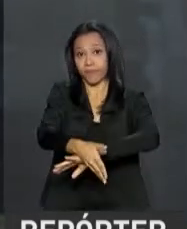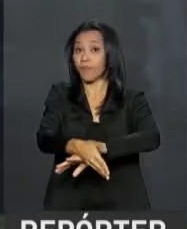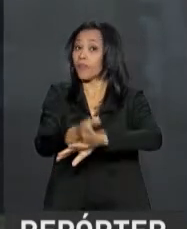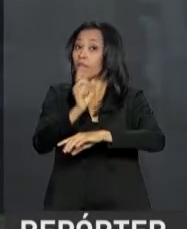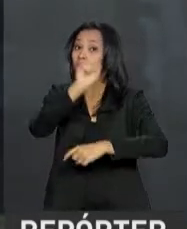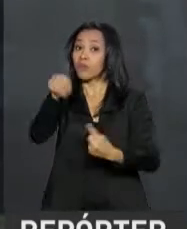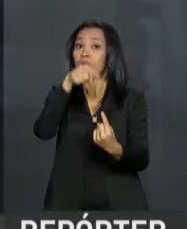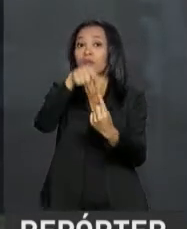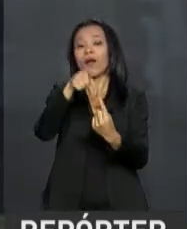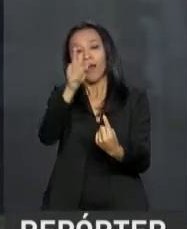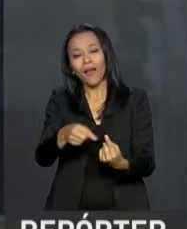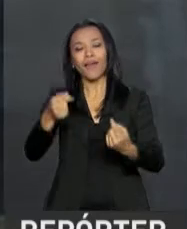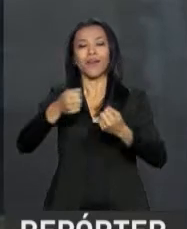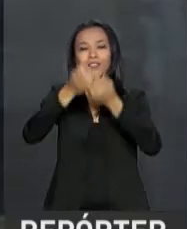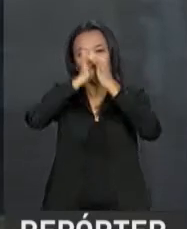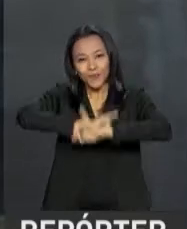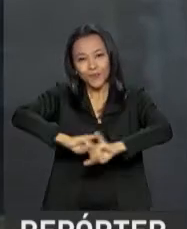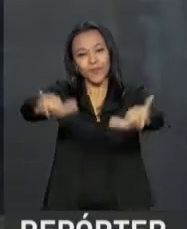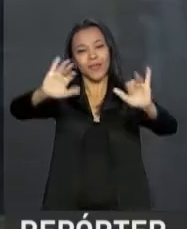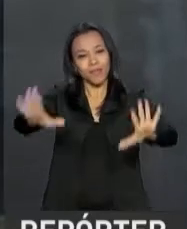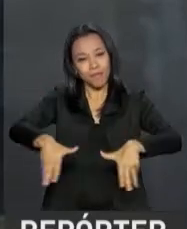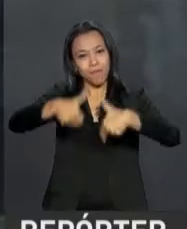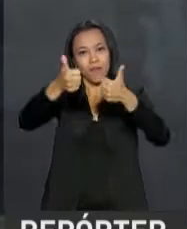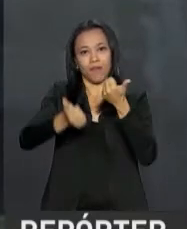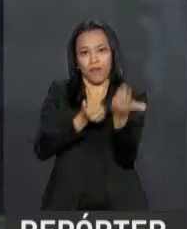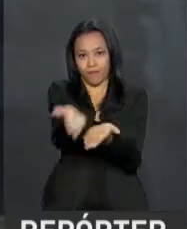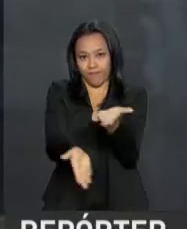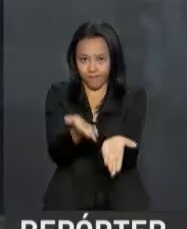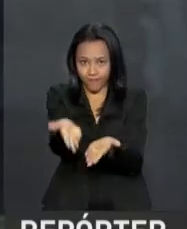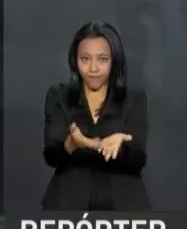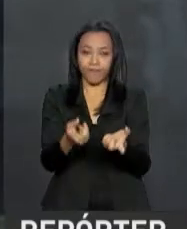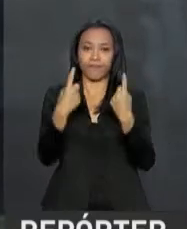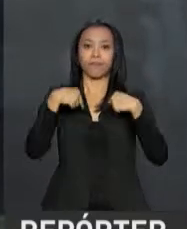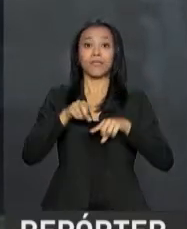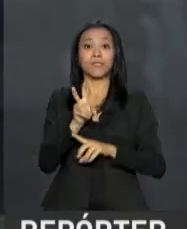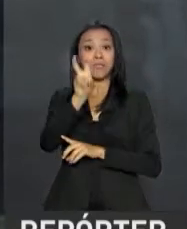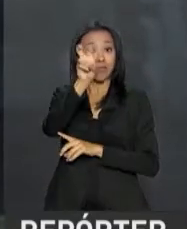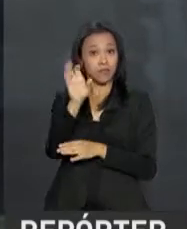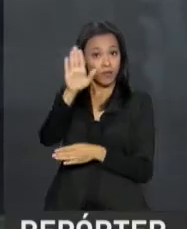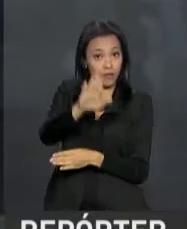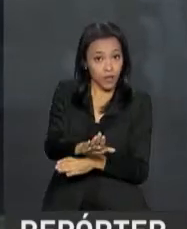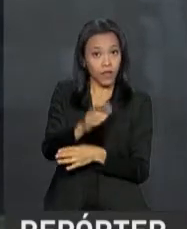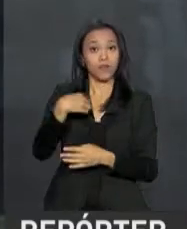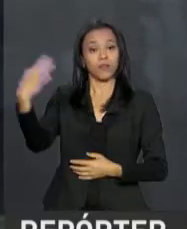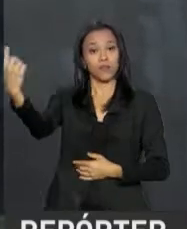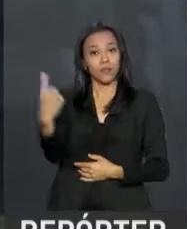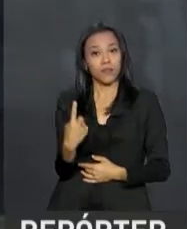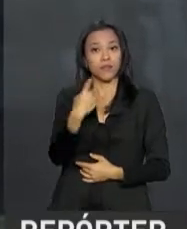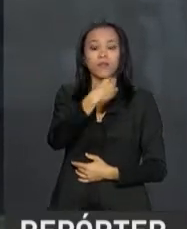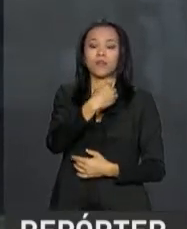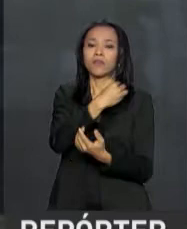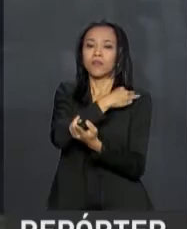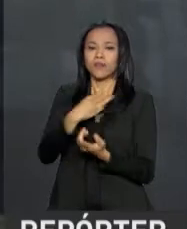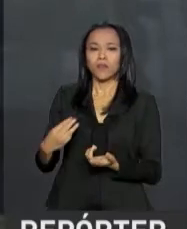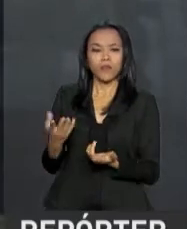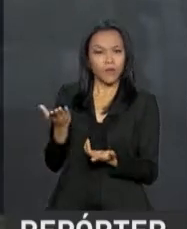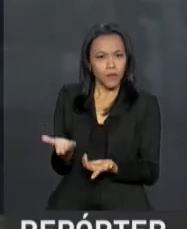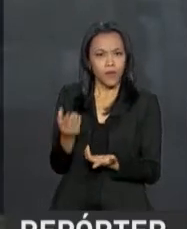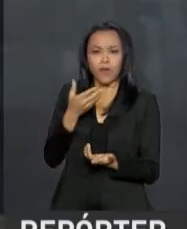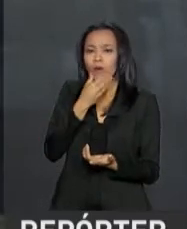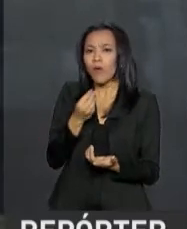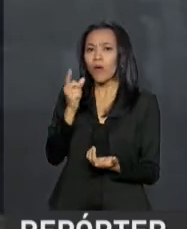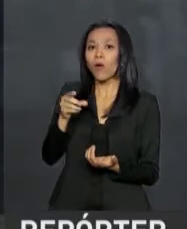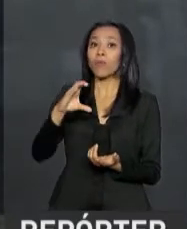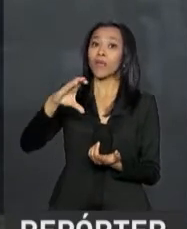desburocratizar e melhorar o atendimento às cinco da tarde o presidente michel temer recebe carlos já o membro da